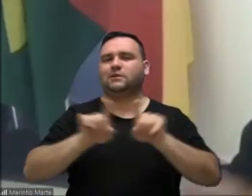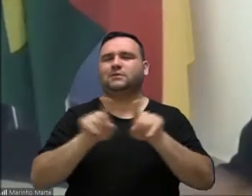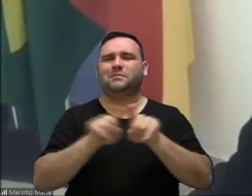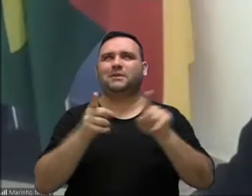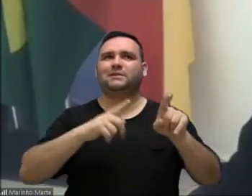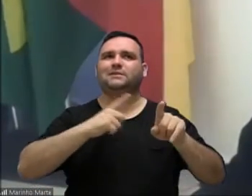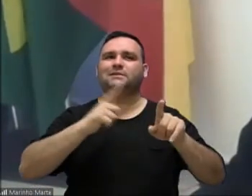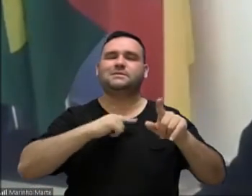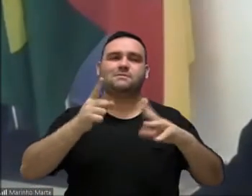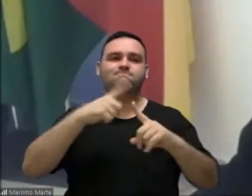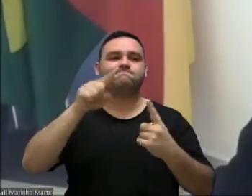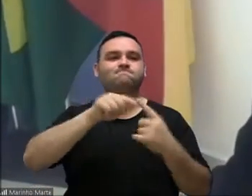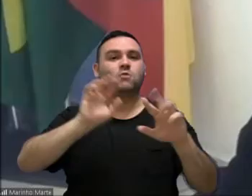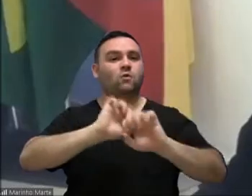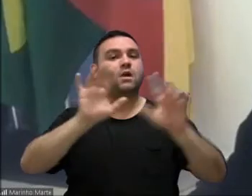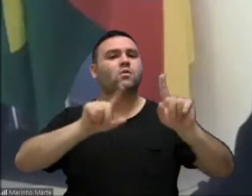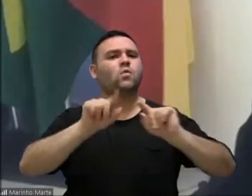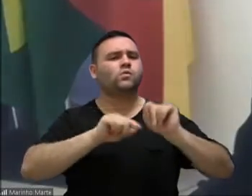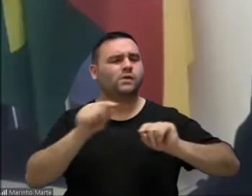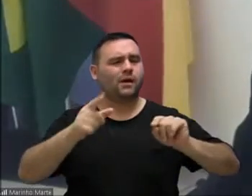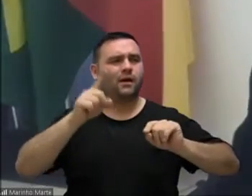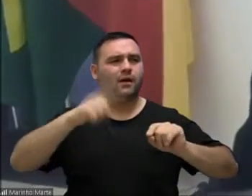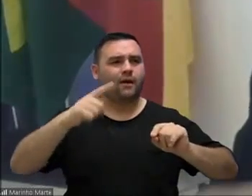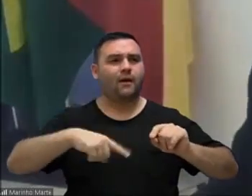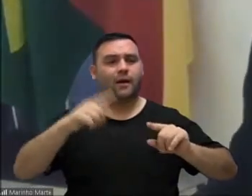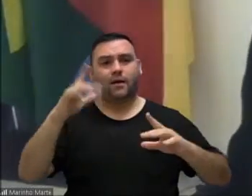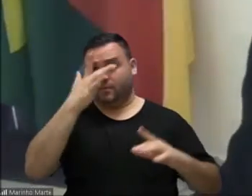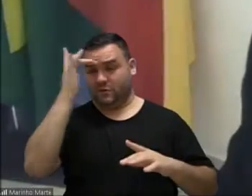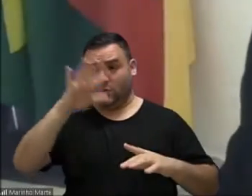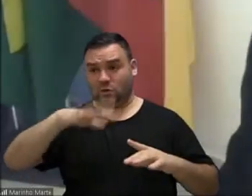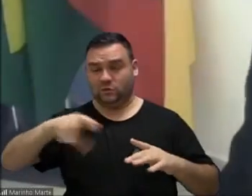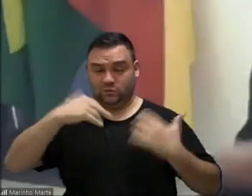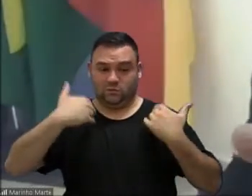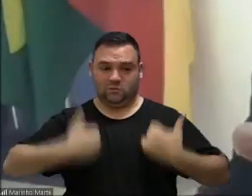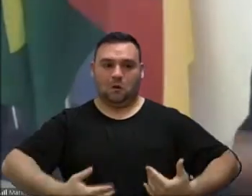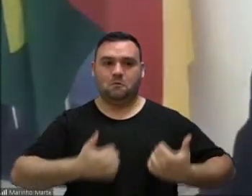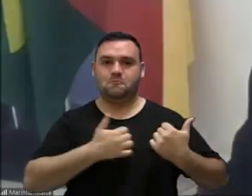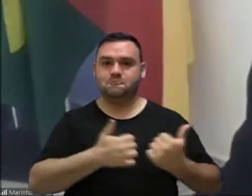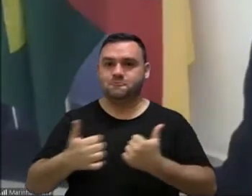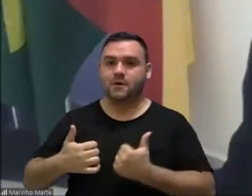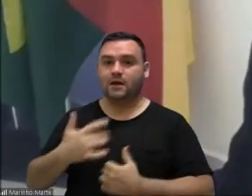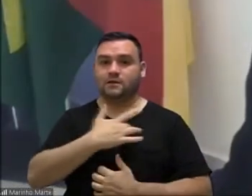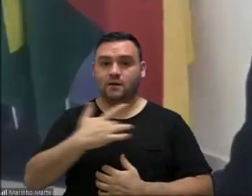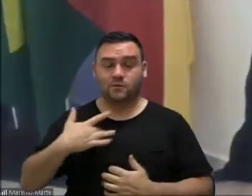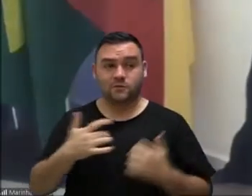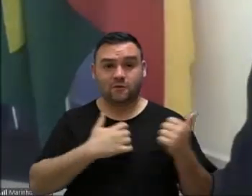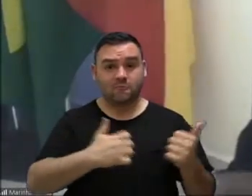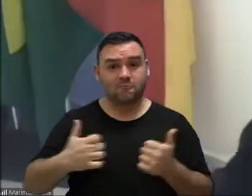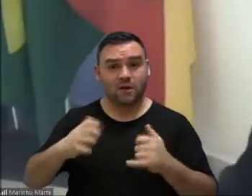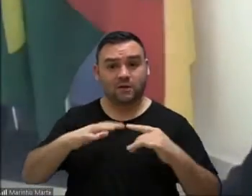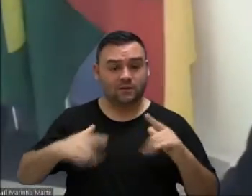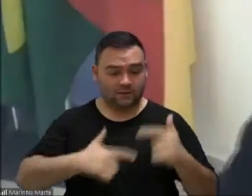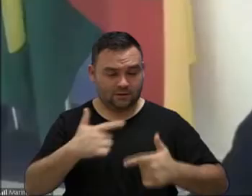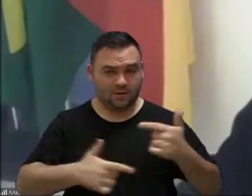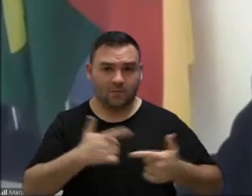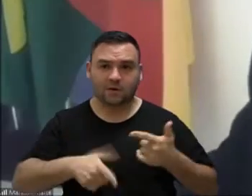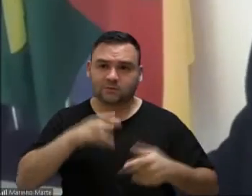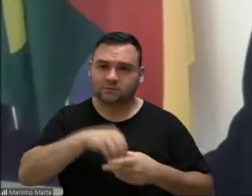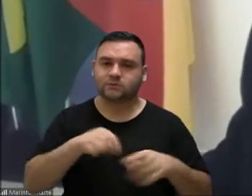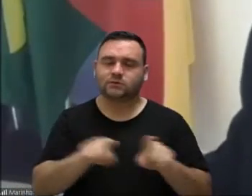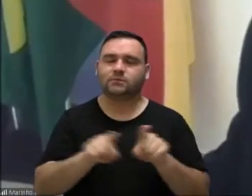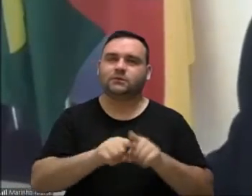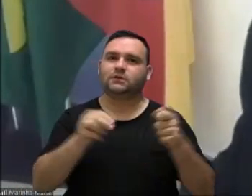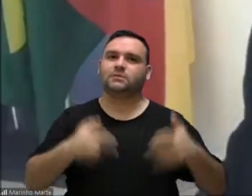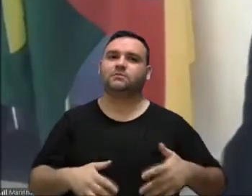objetivo muito claro que é o que garantir a integridade física a saúde do trabalhador e eu